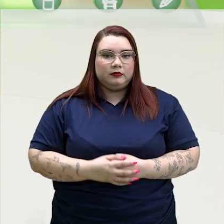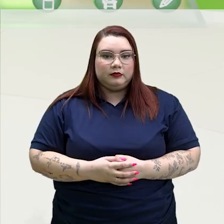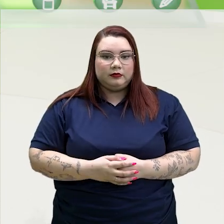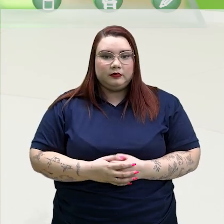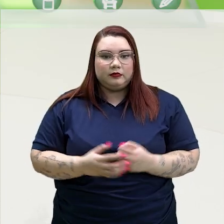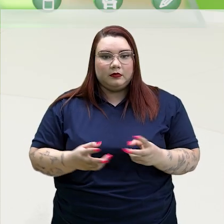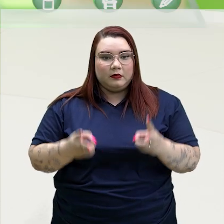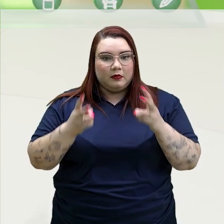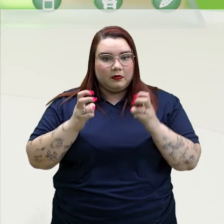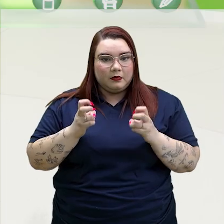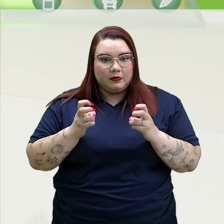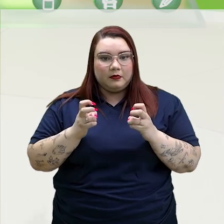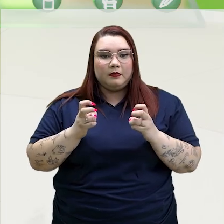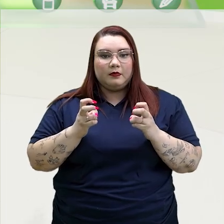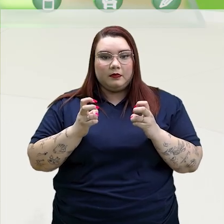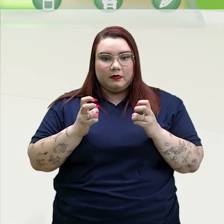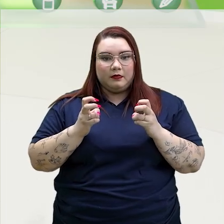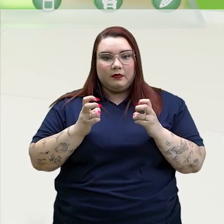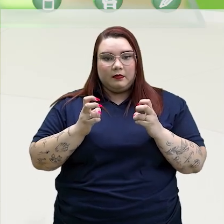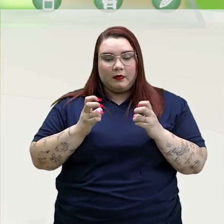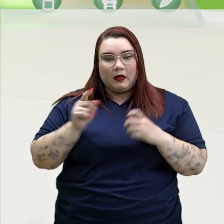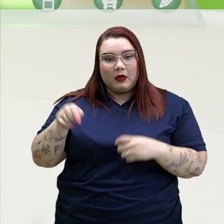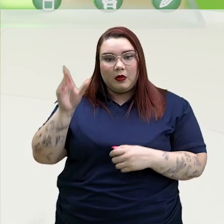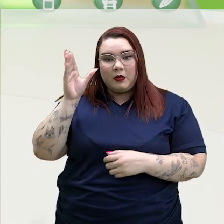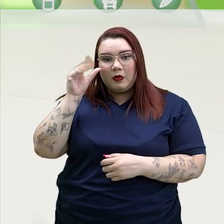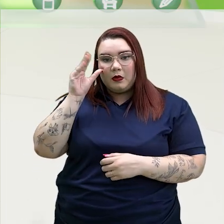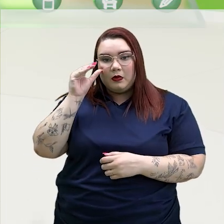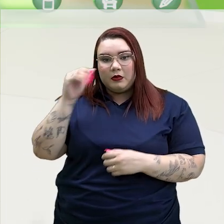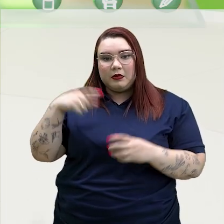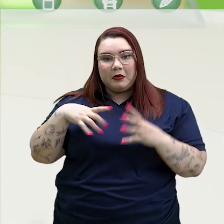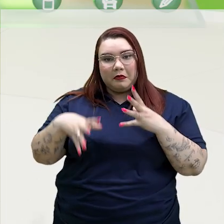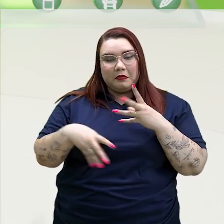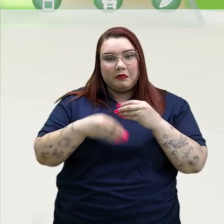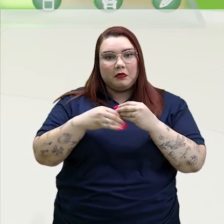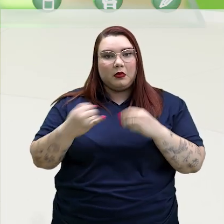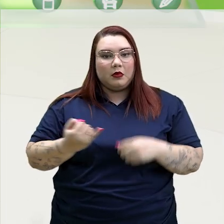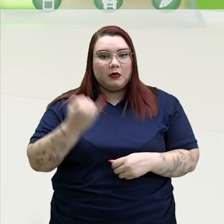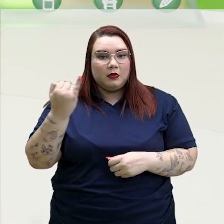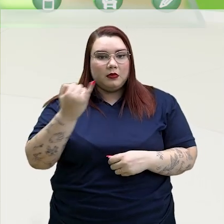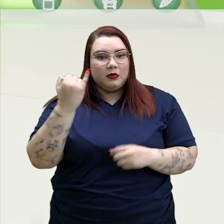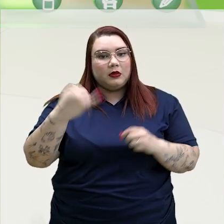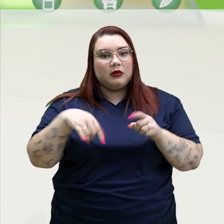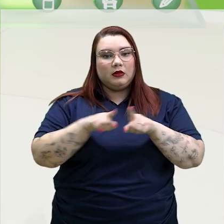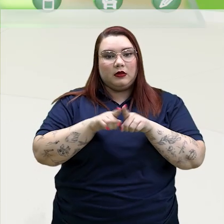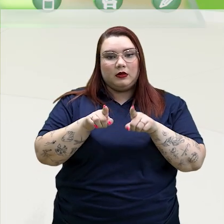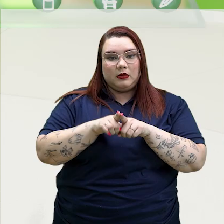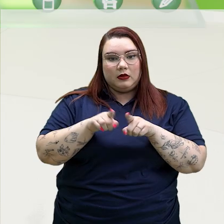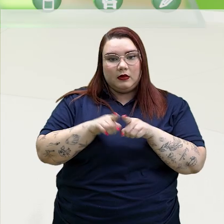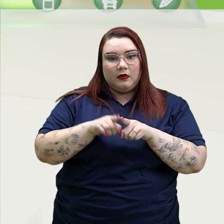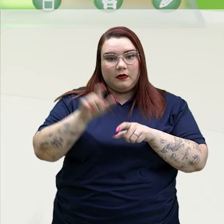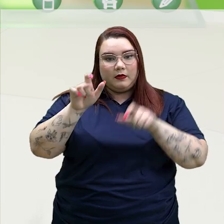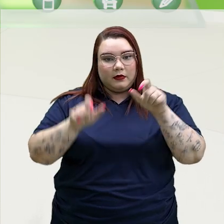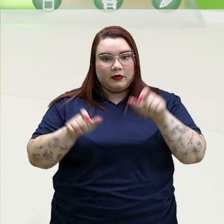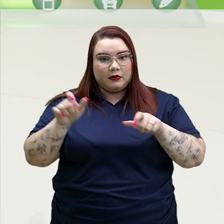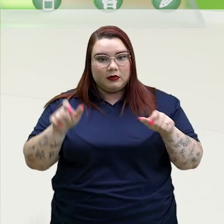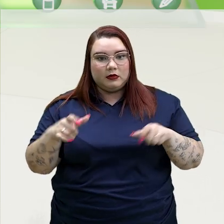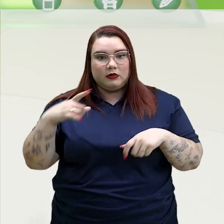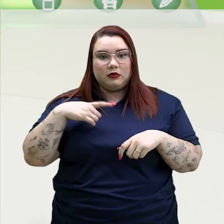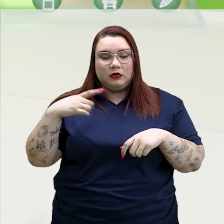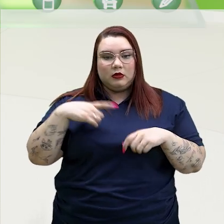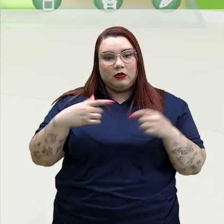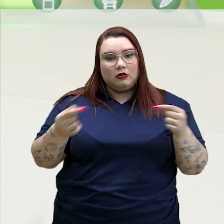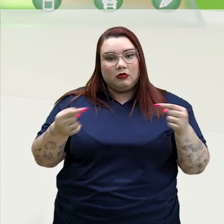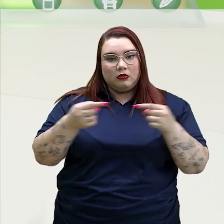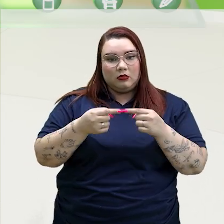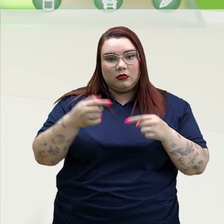Vejam como esta curiosidade é muito importante. Até mesmo você indo